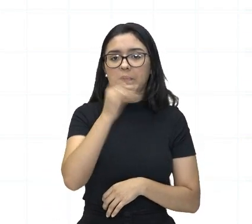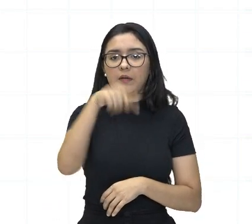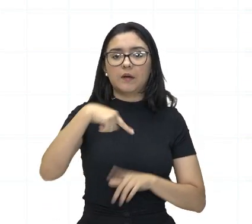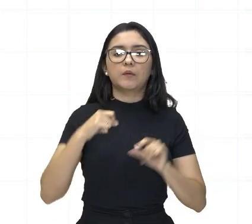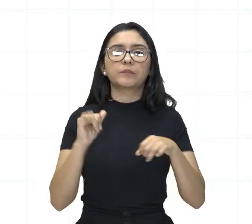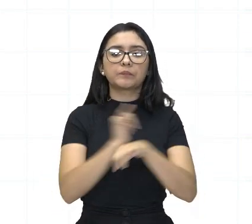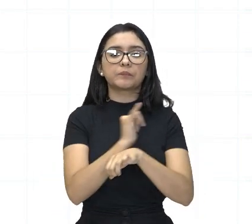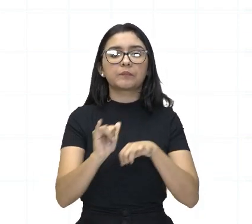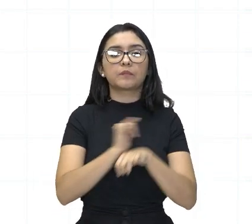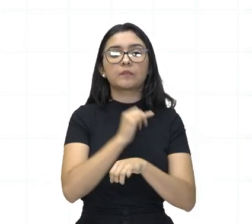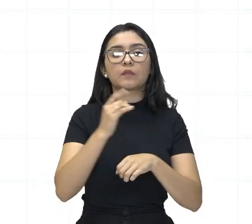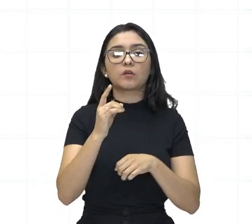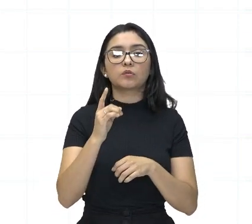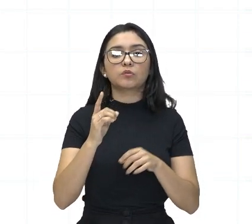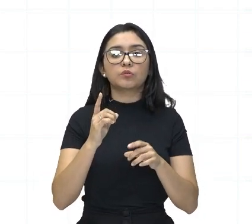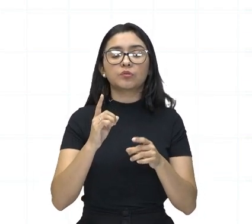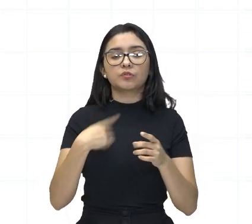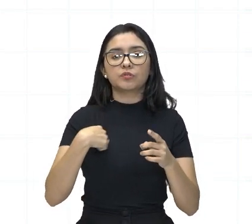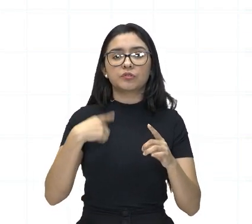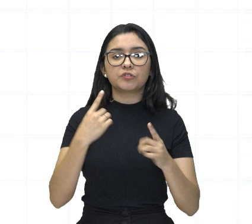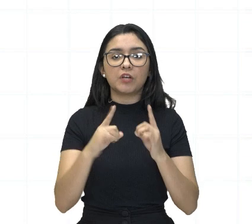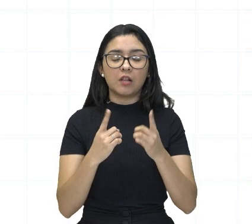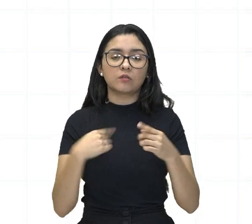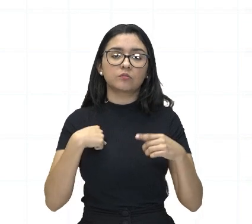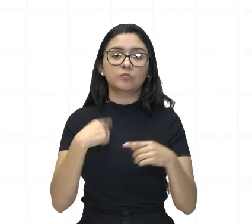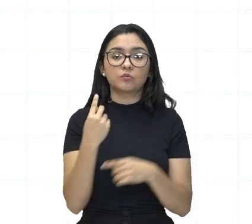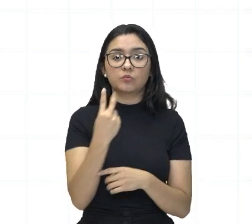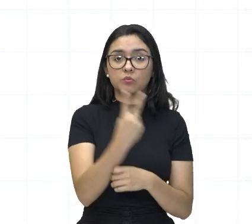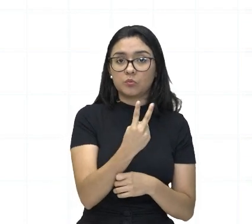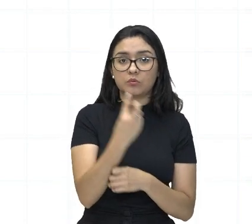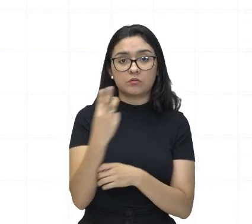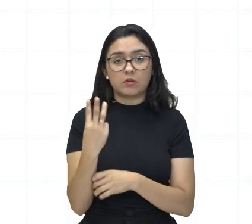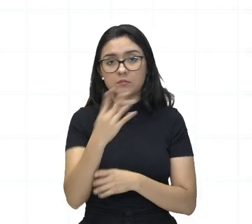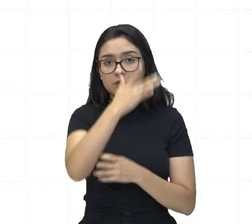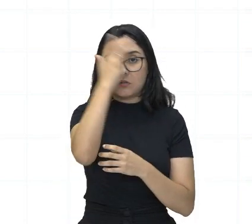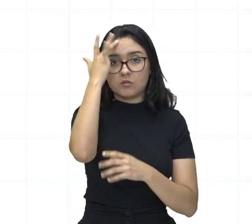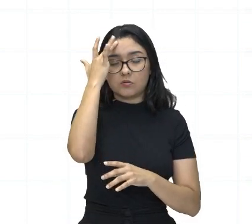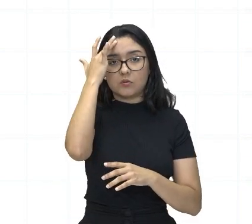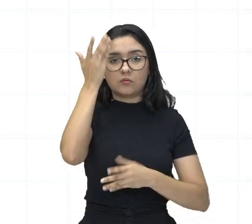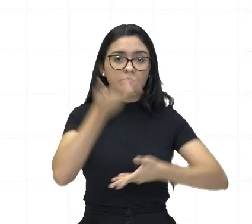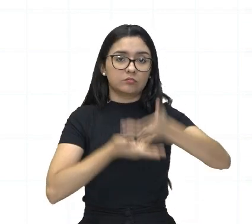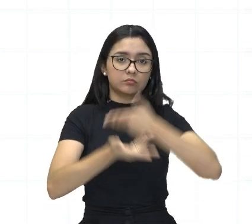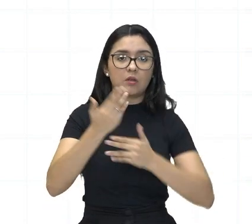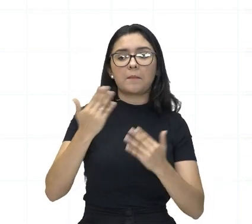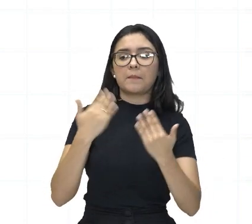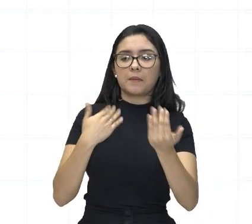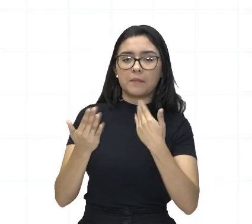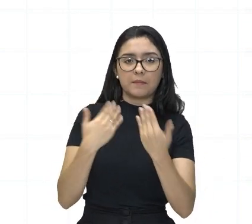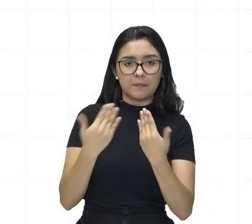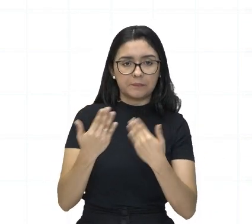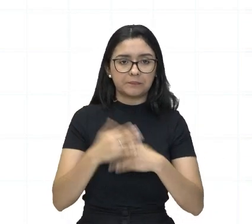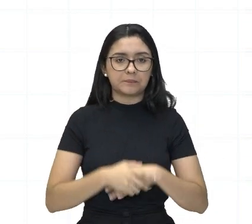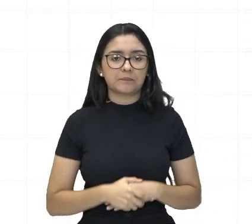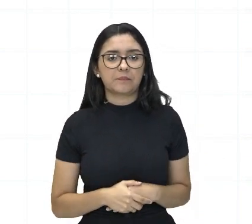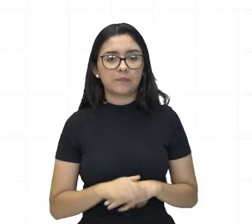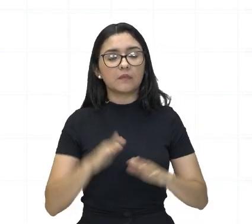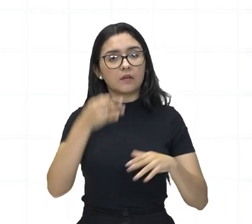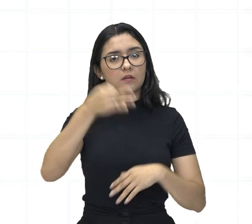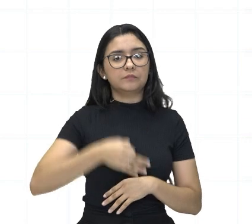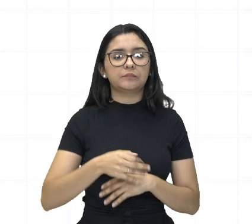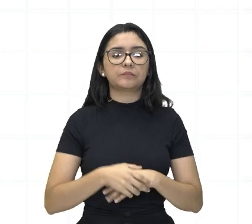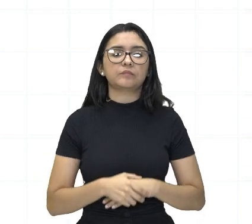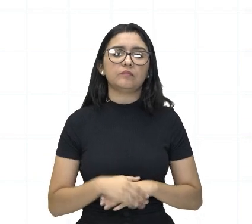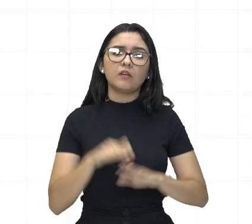de diálogo em que duas ou mais pessoas se envolvem em uma interação conflituosa, certo? Quando